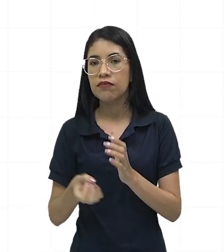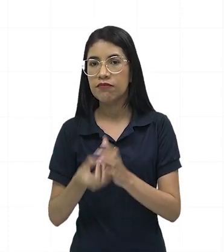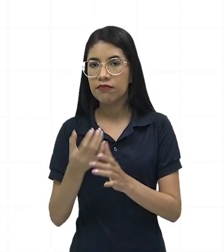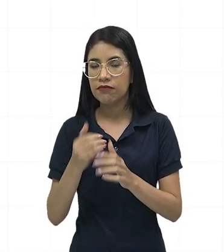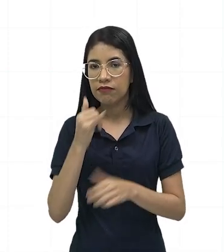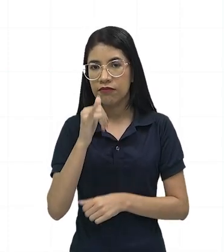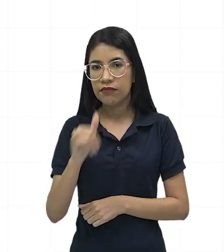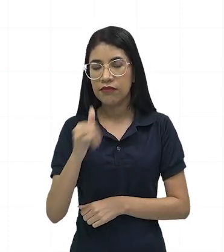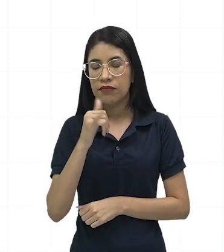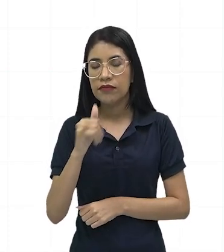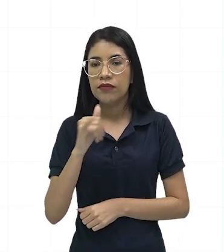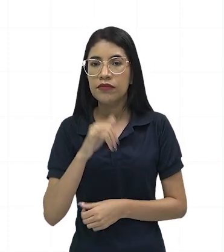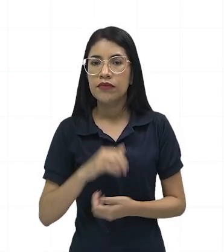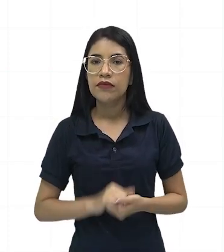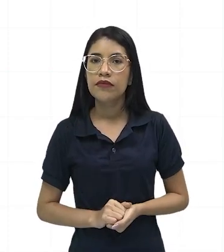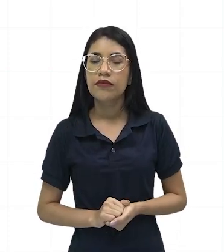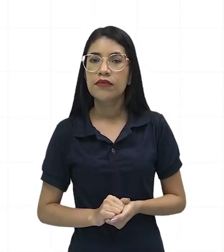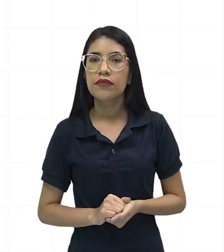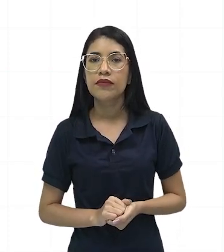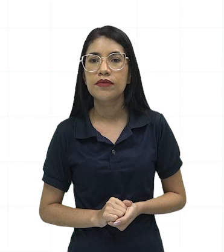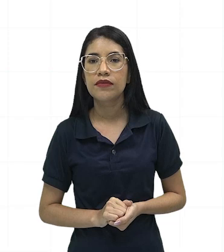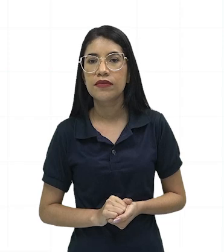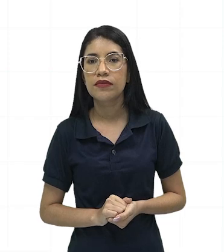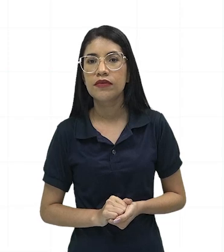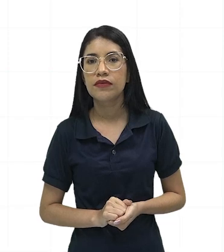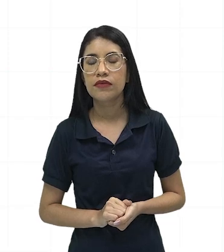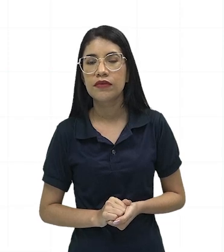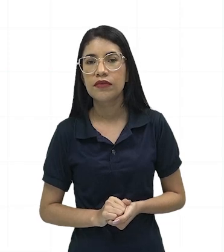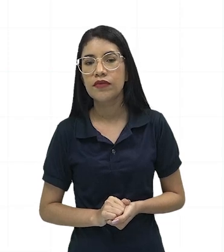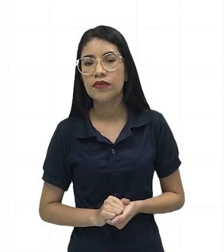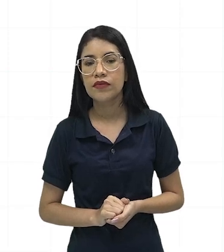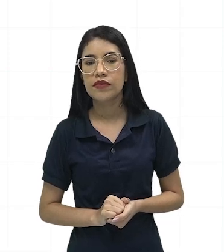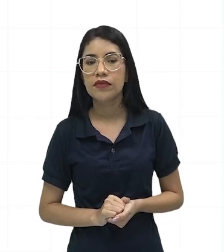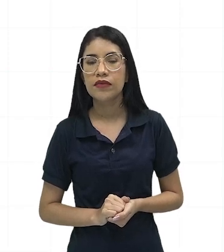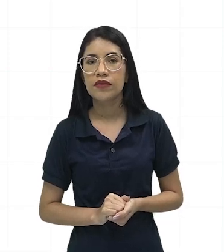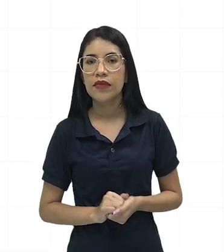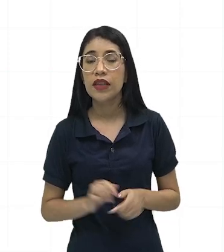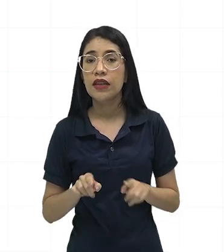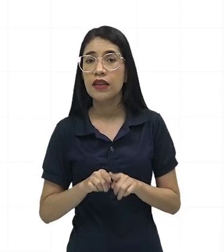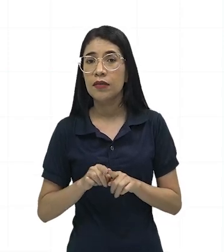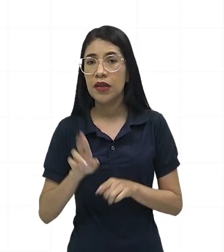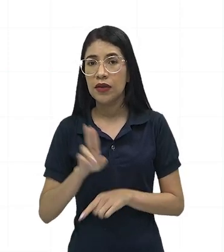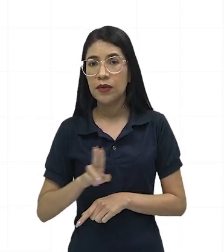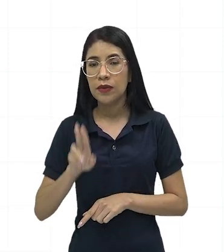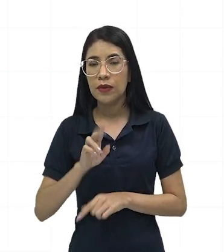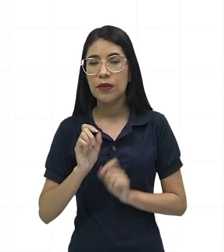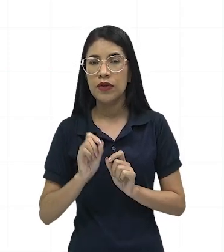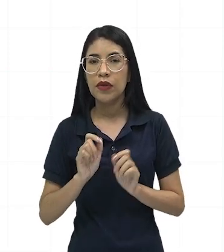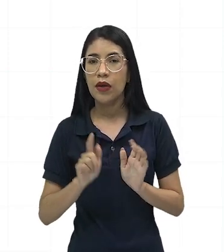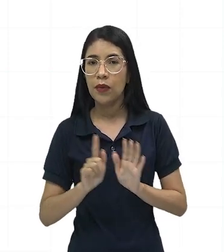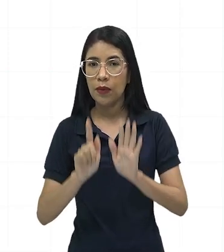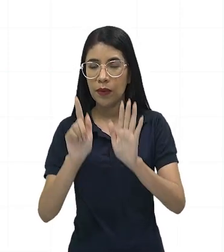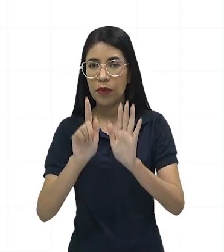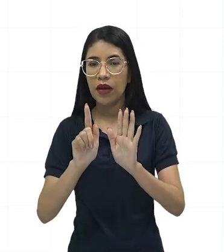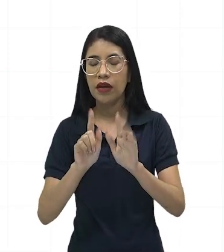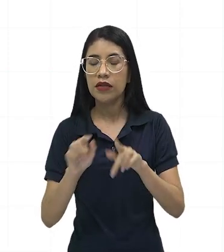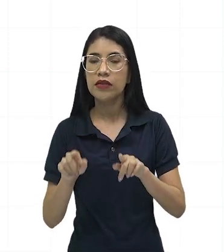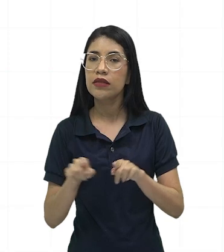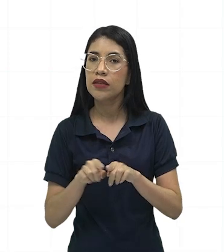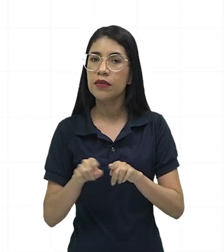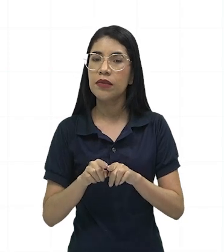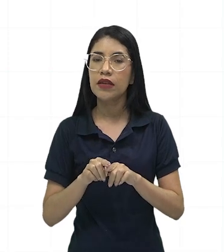gerando aí eletricidade, certo? Temos também a utilização de gás natural,